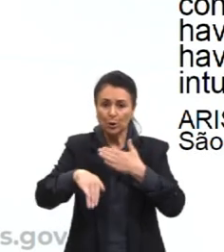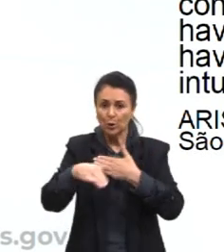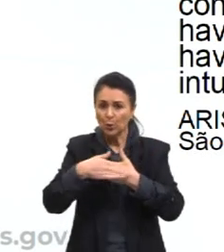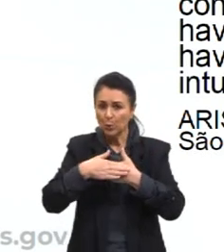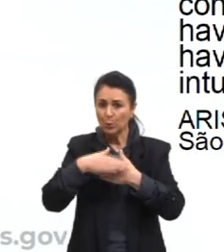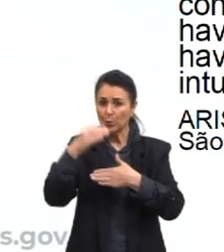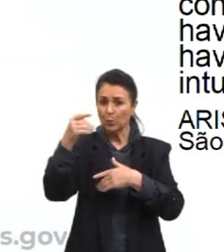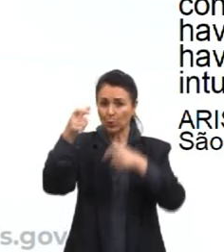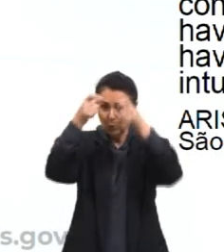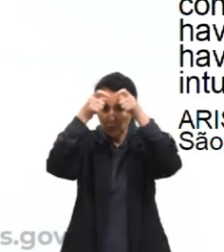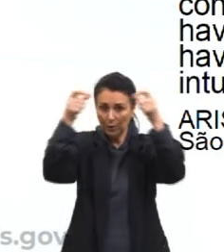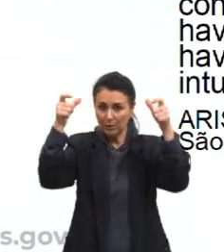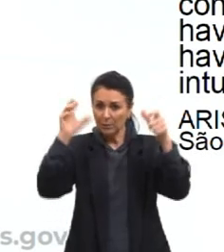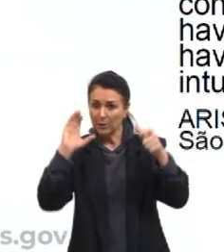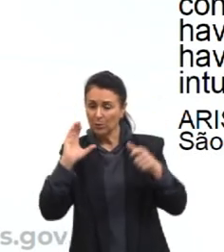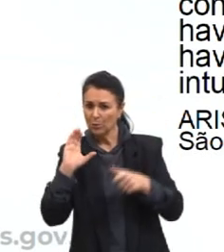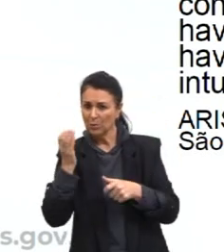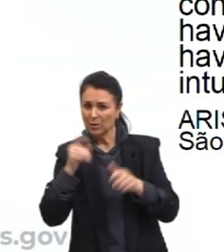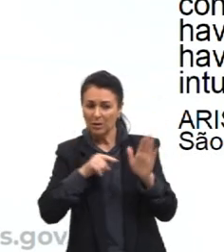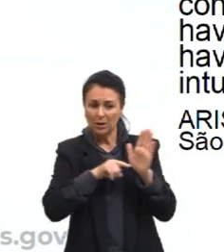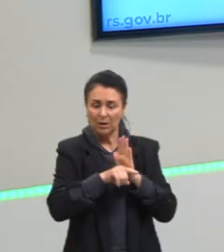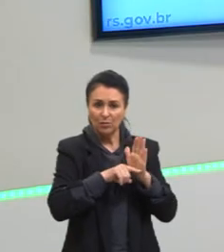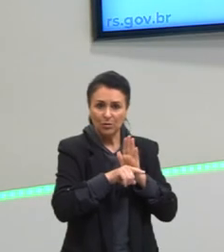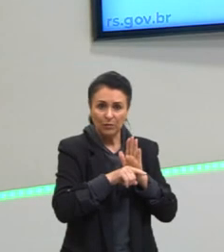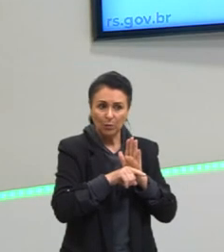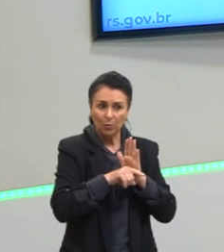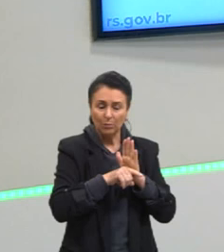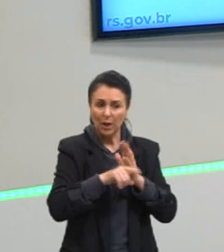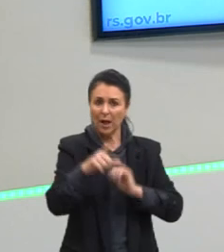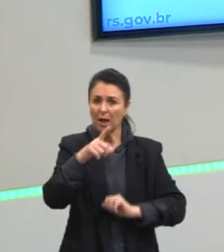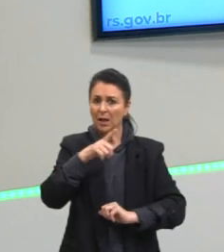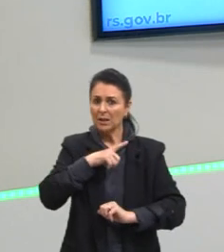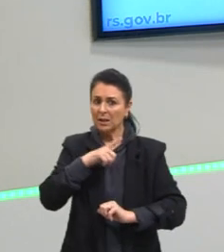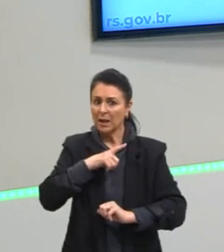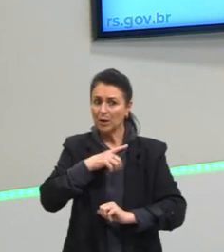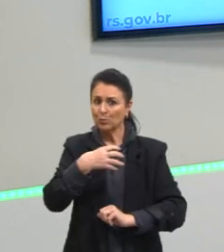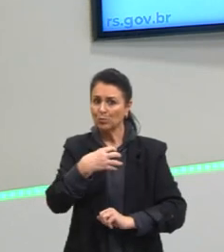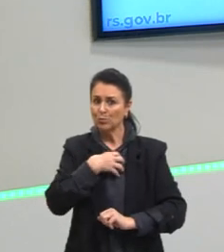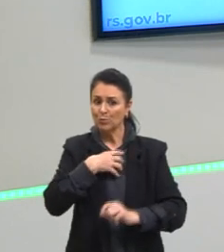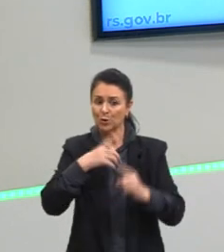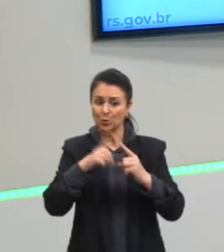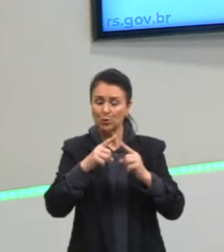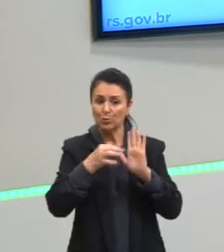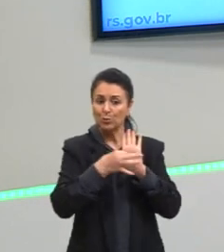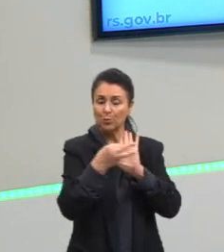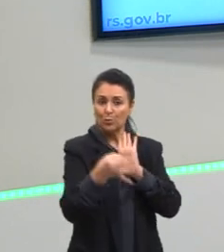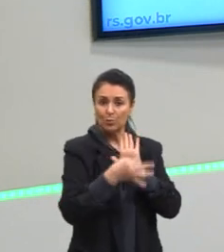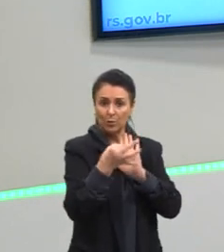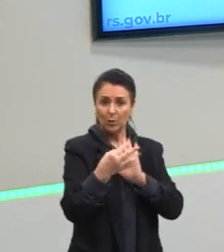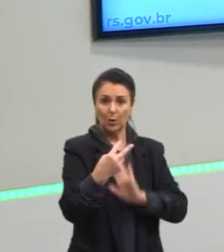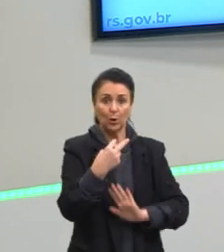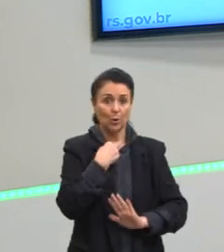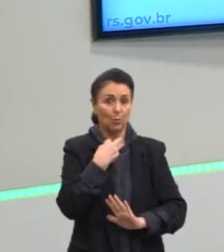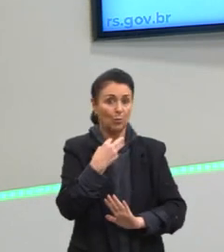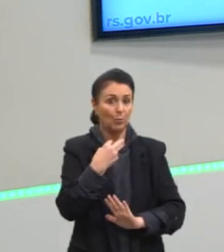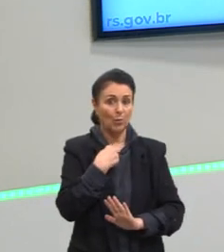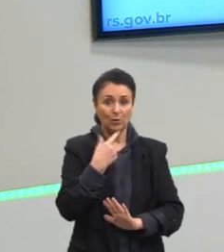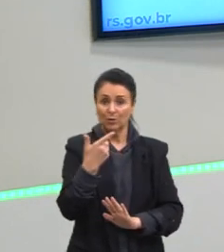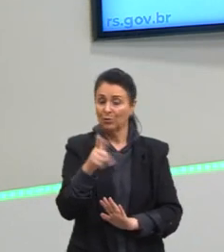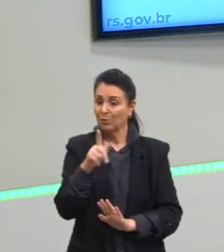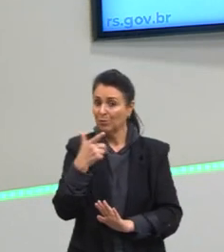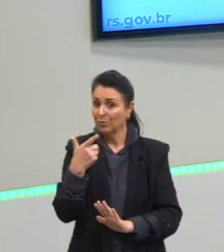científico constitui-se de maneira argumentativa não pode haver conhecimento